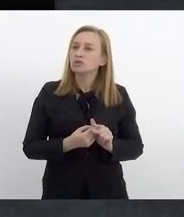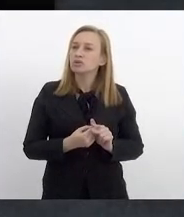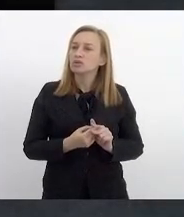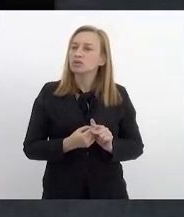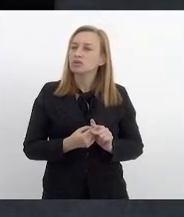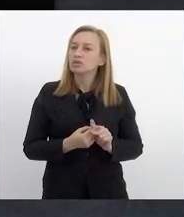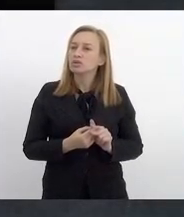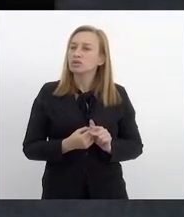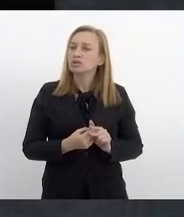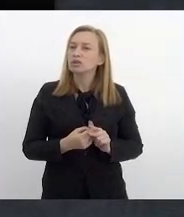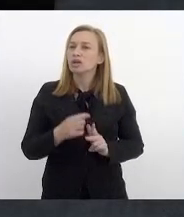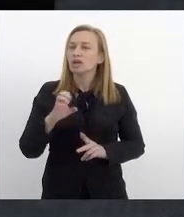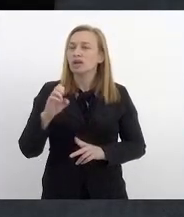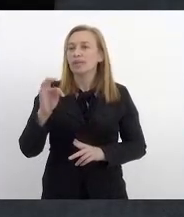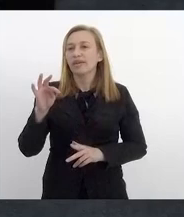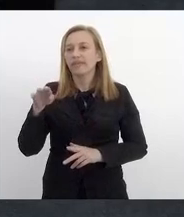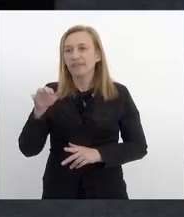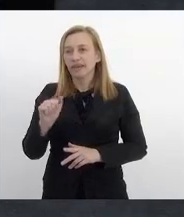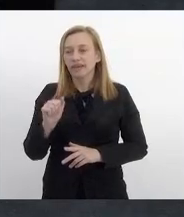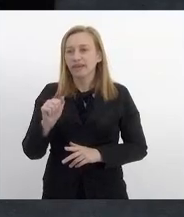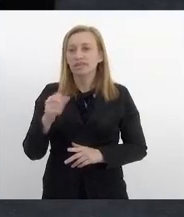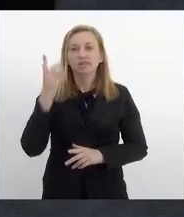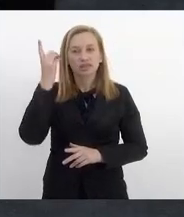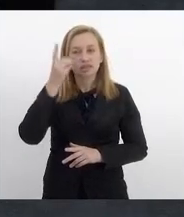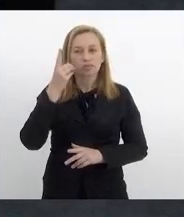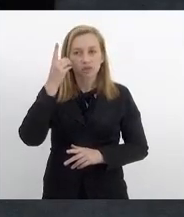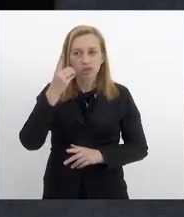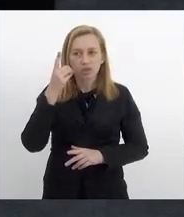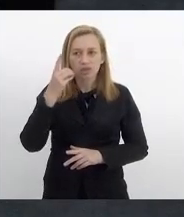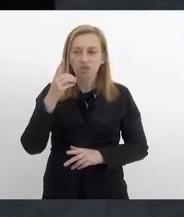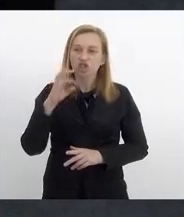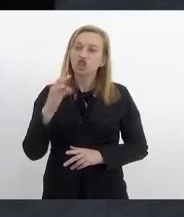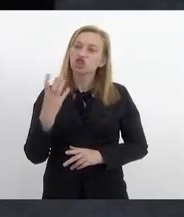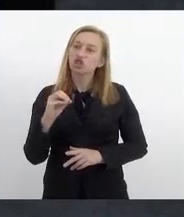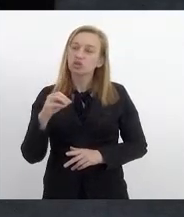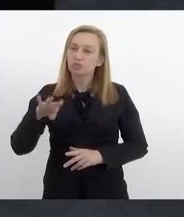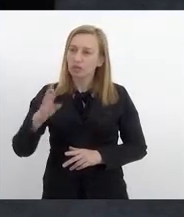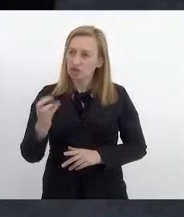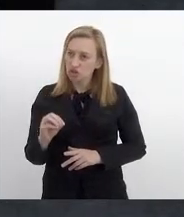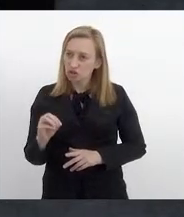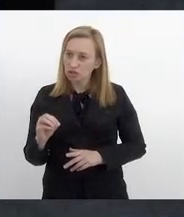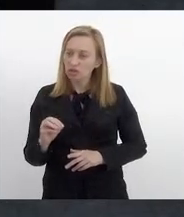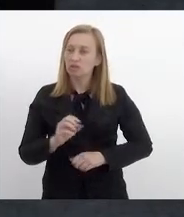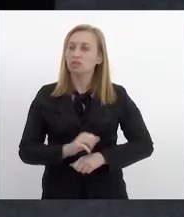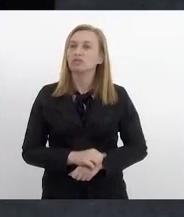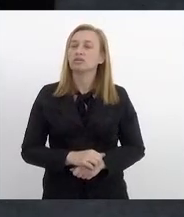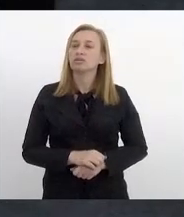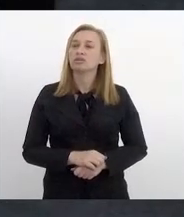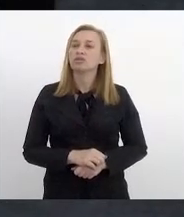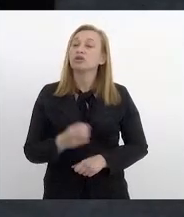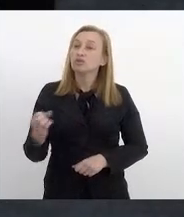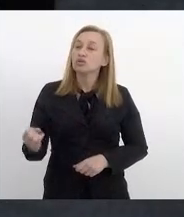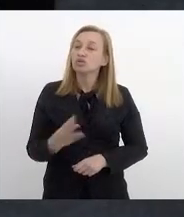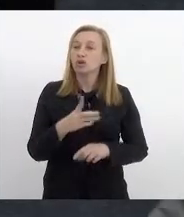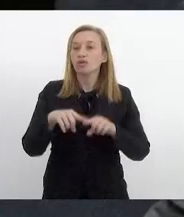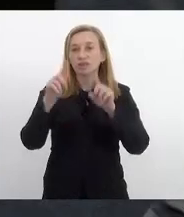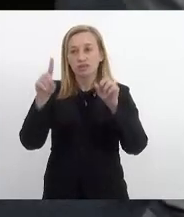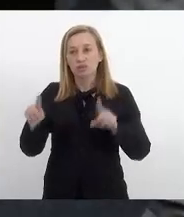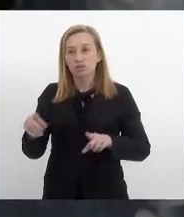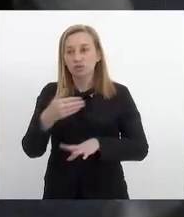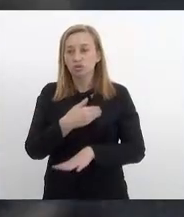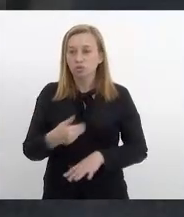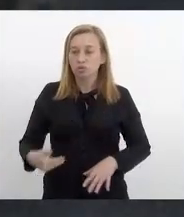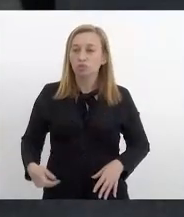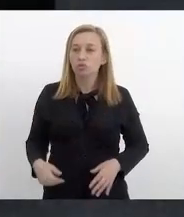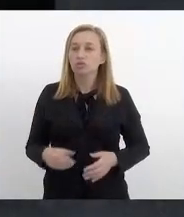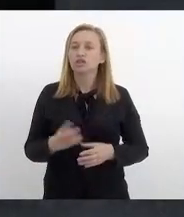Modifique-se a emenda, deputado Chico Machado. Extingue-se para os novos servidores